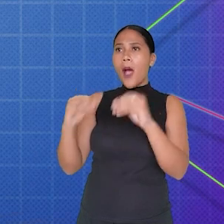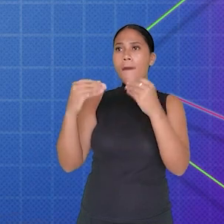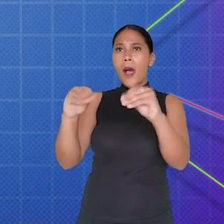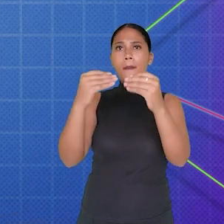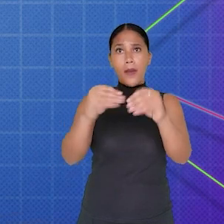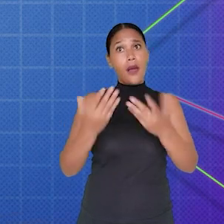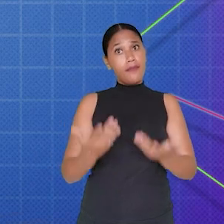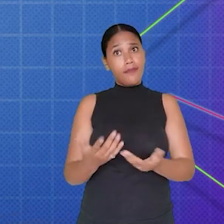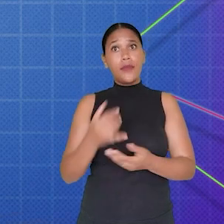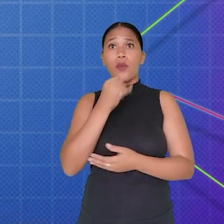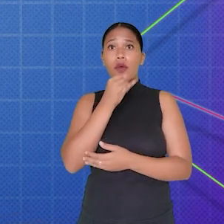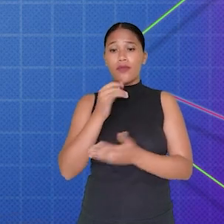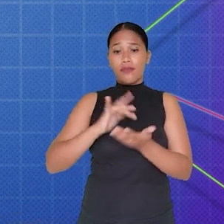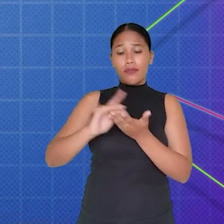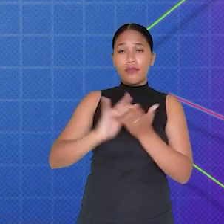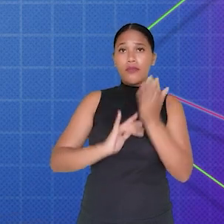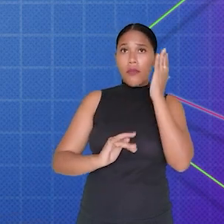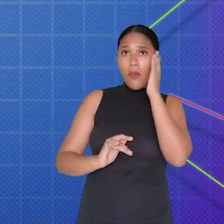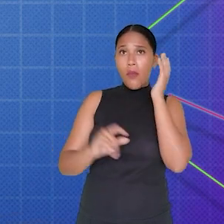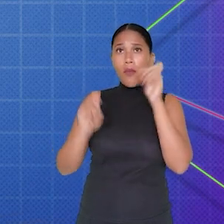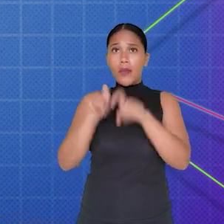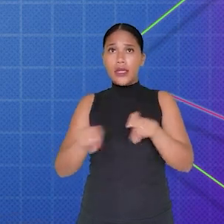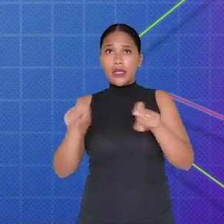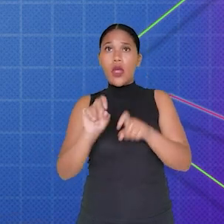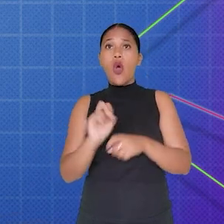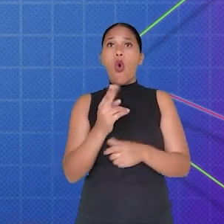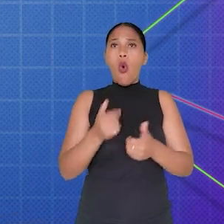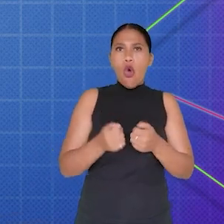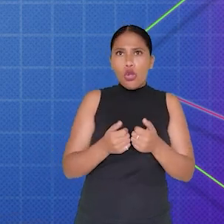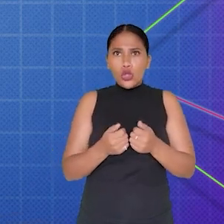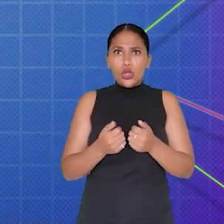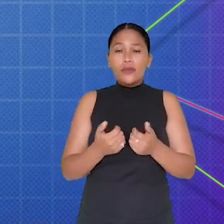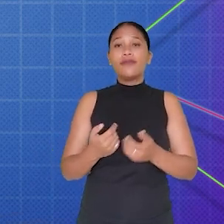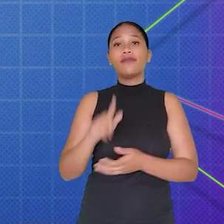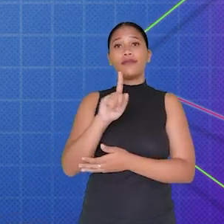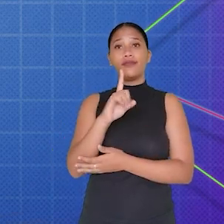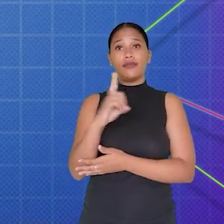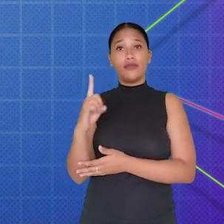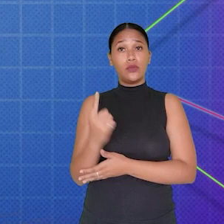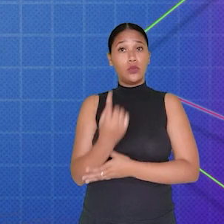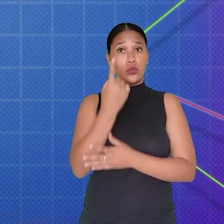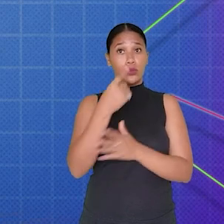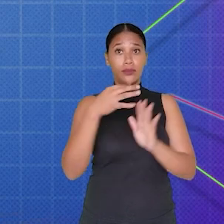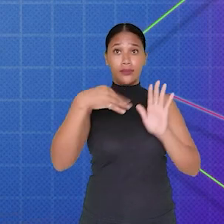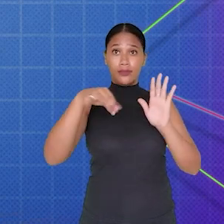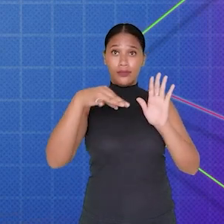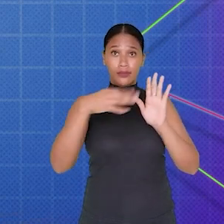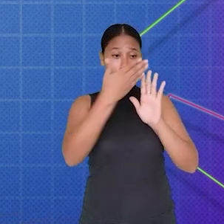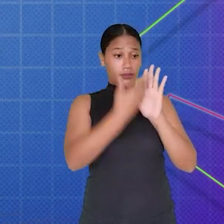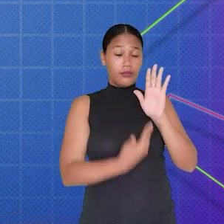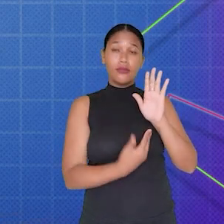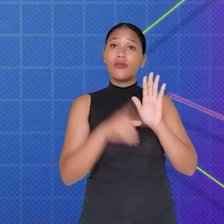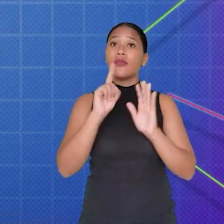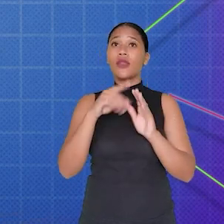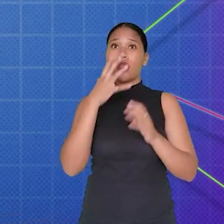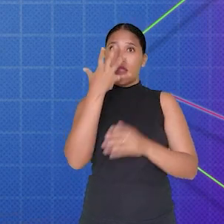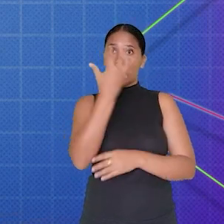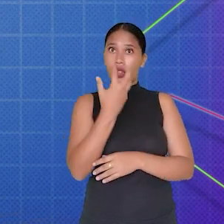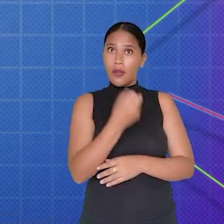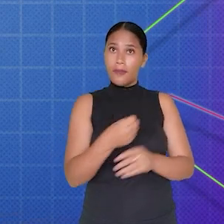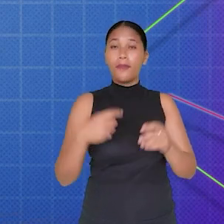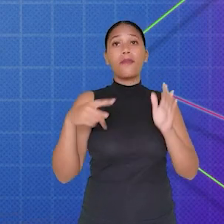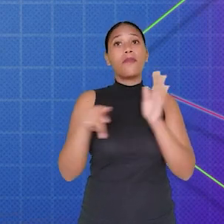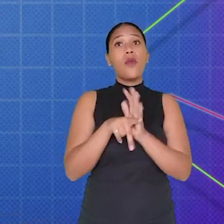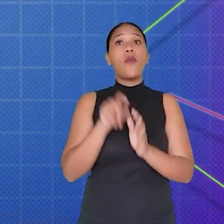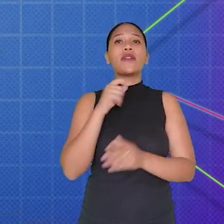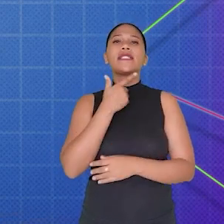as plataformas em que o jogo será lançado, como mobile, PC ou console. O GDD de página única é uma opção atraente para